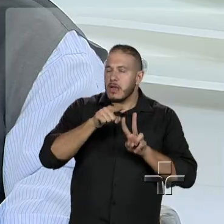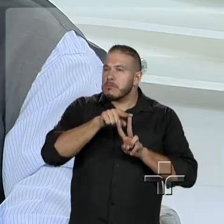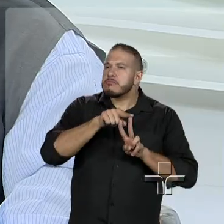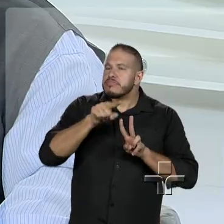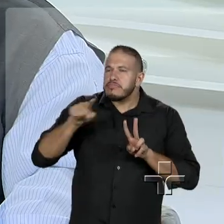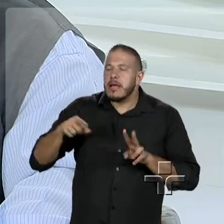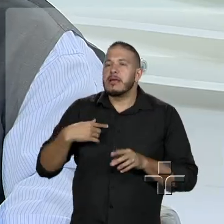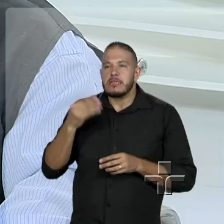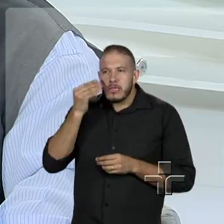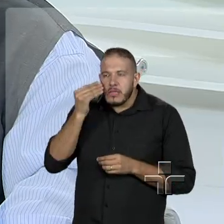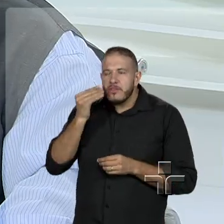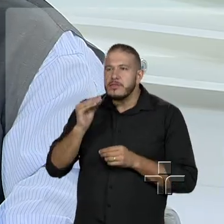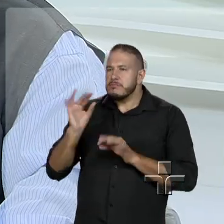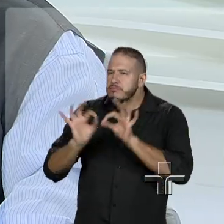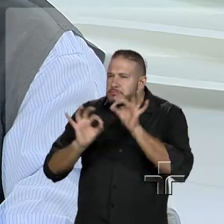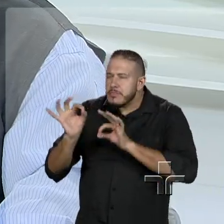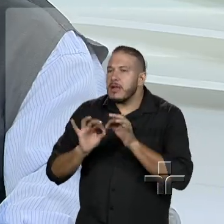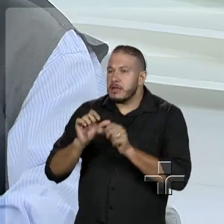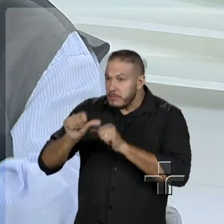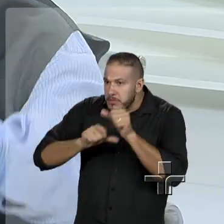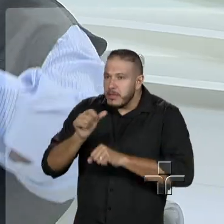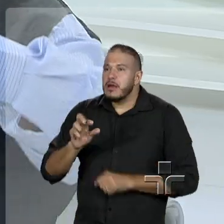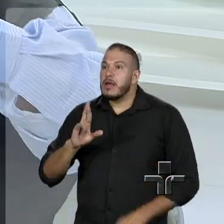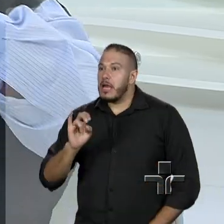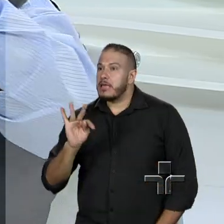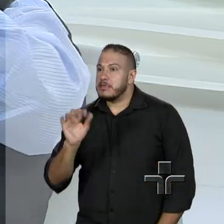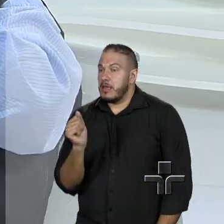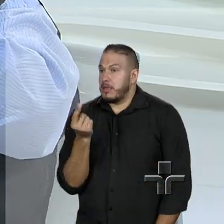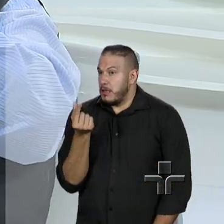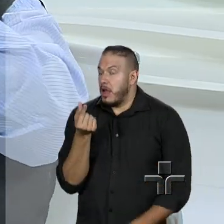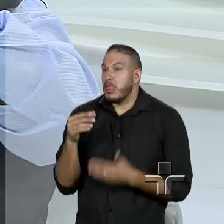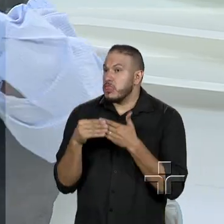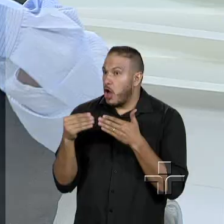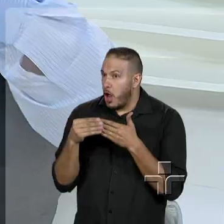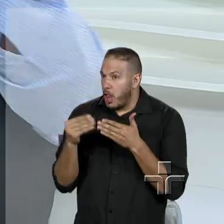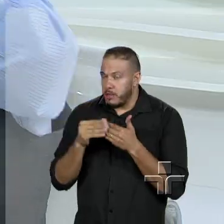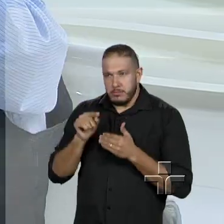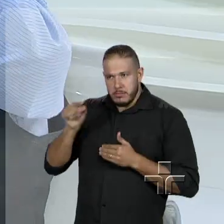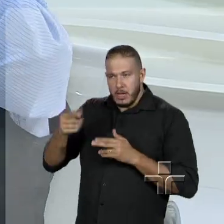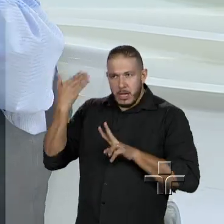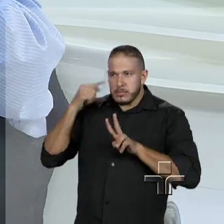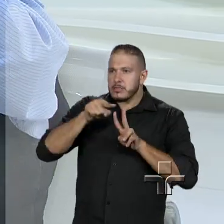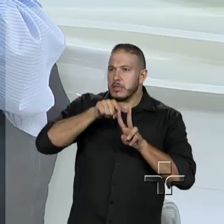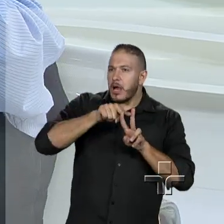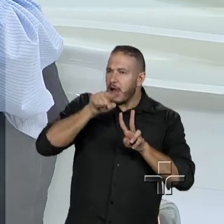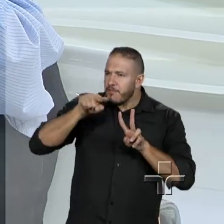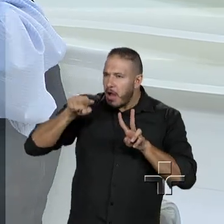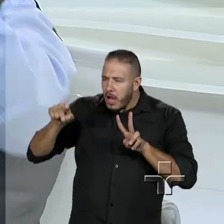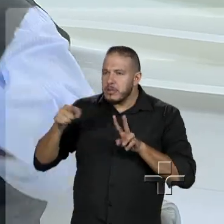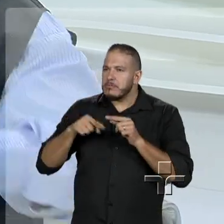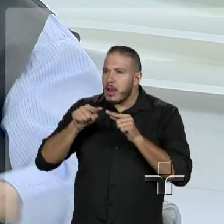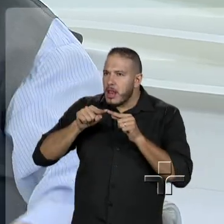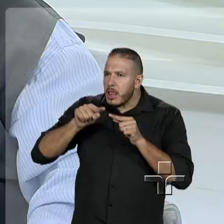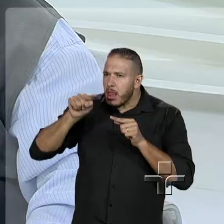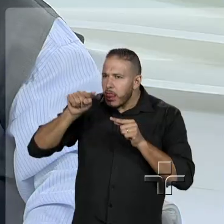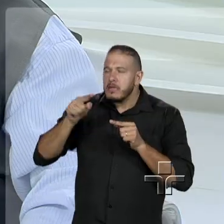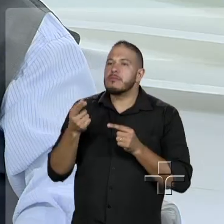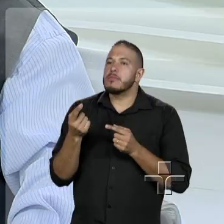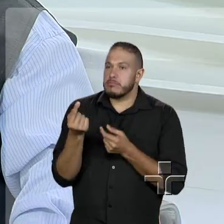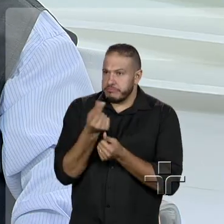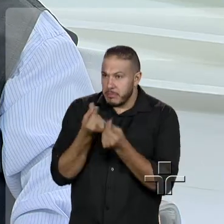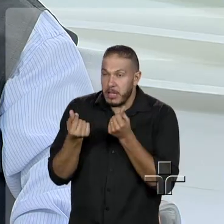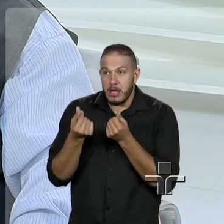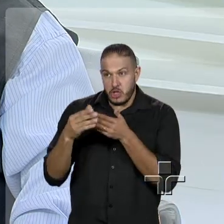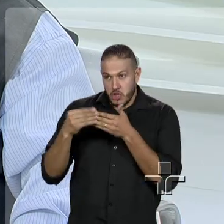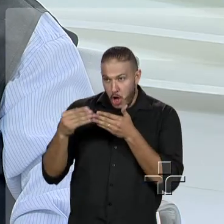receita em dólares. A Vale, portanto, tinha um objetivo, maximizar a receita em dólares, e tinha